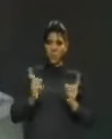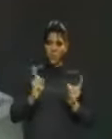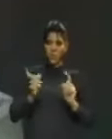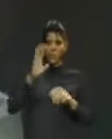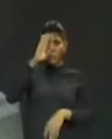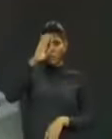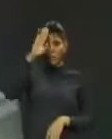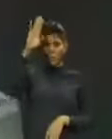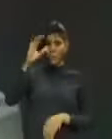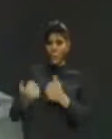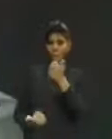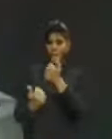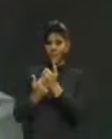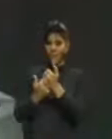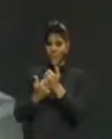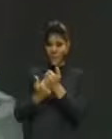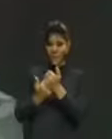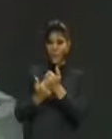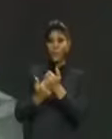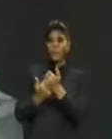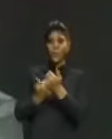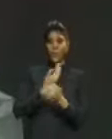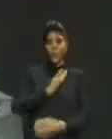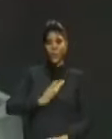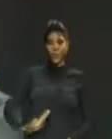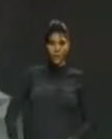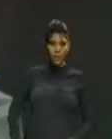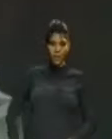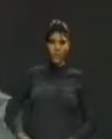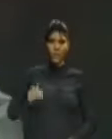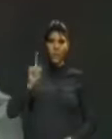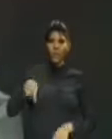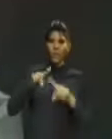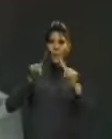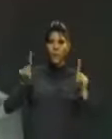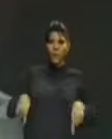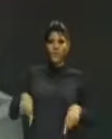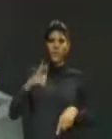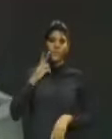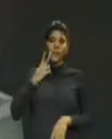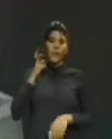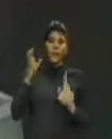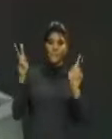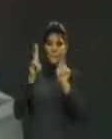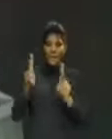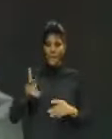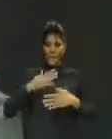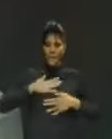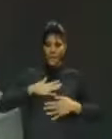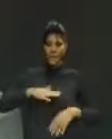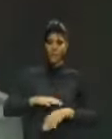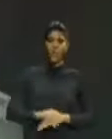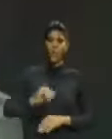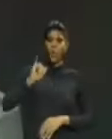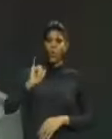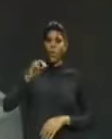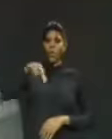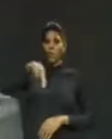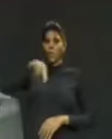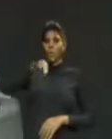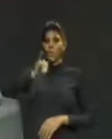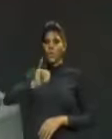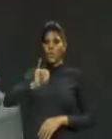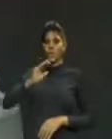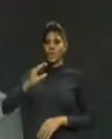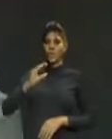da Vice-Governadoria, responsáveis pelo Ceará Pacífico, o UNICEF, o Fundo das Nações Unidas pela Infância, que foi um parceiro